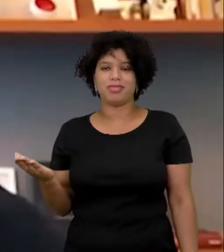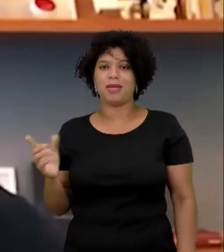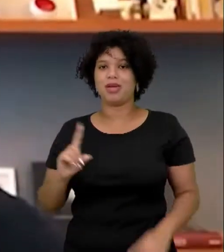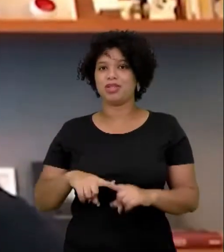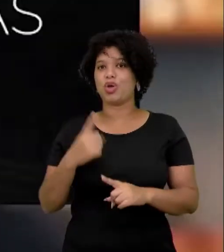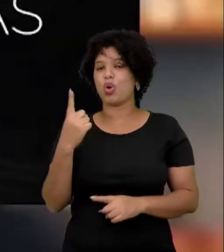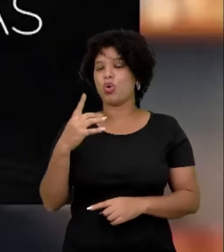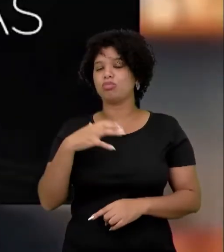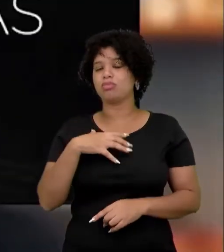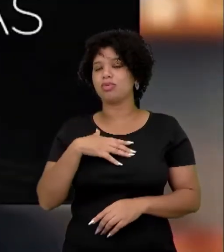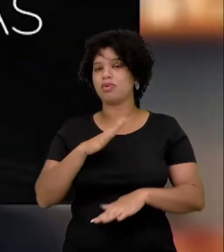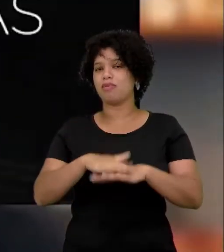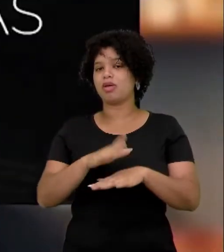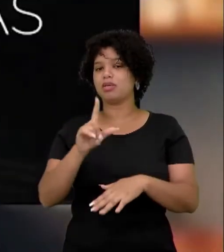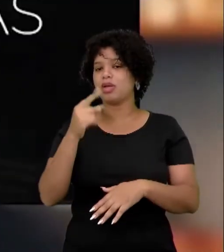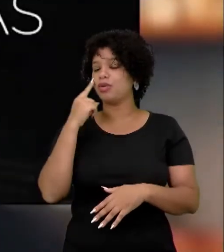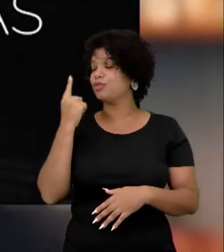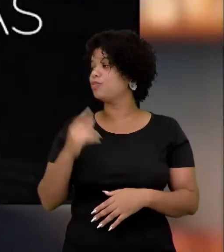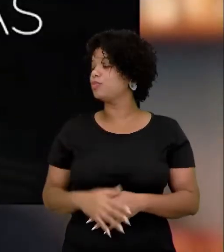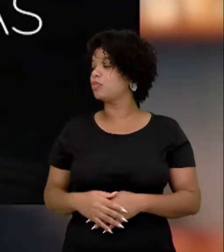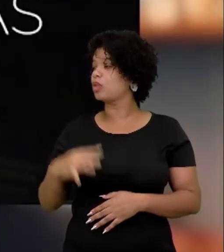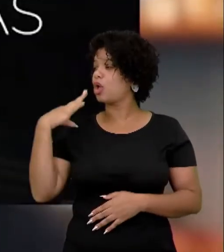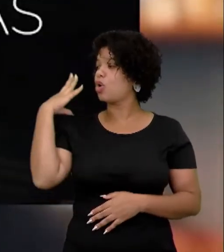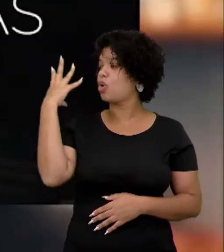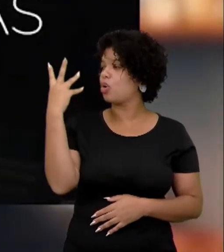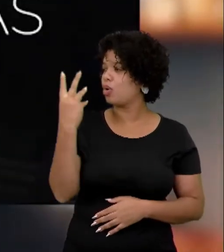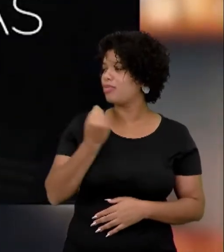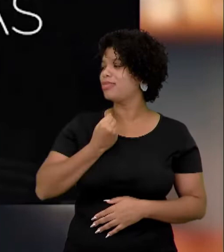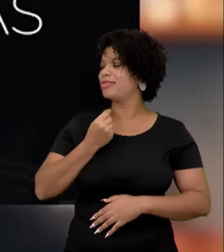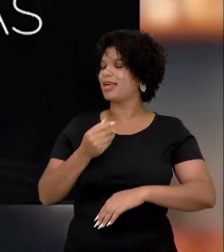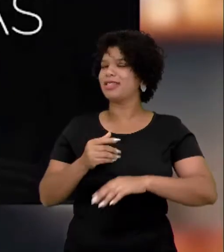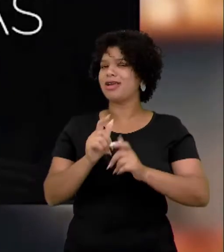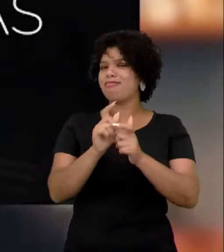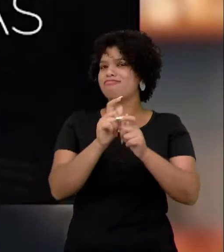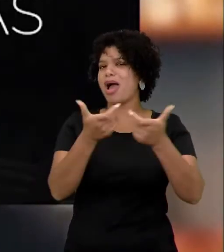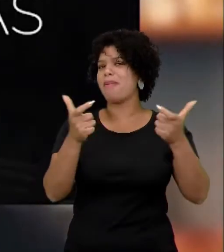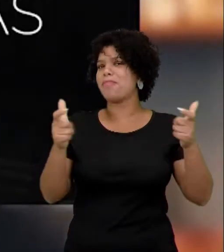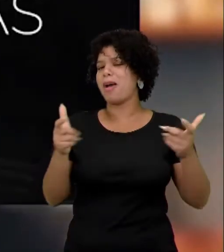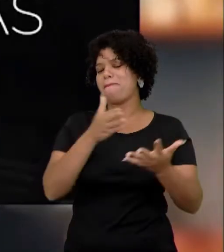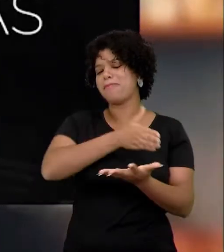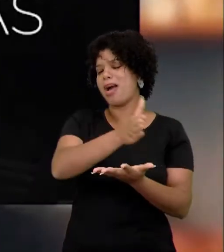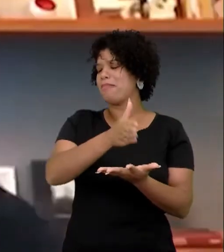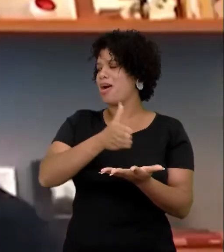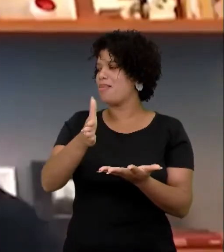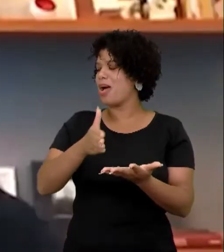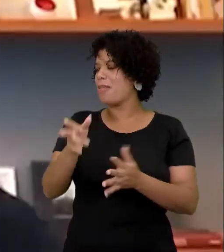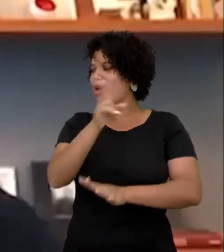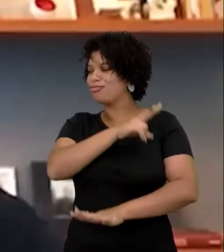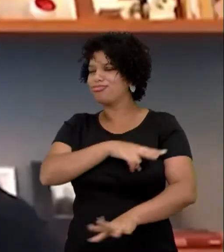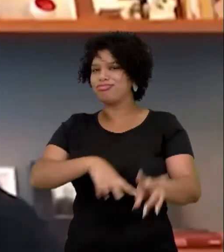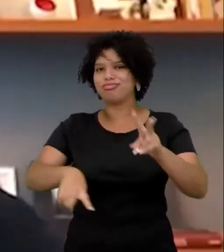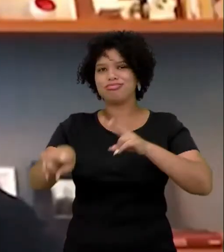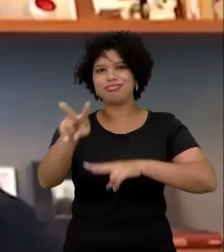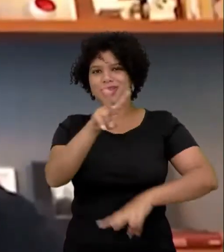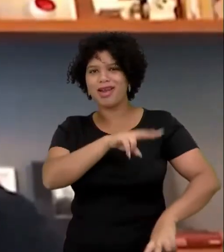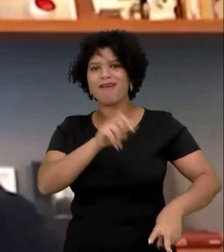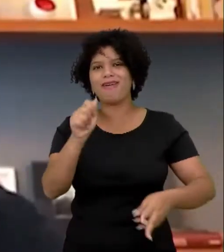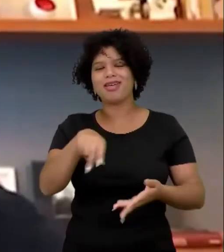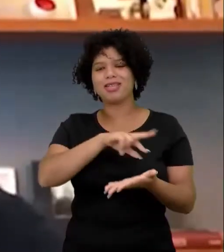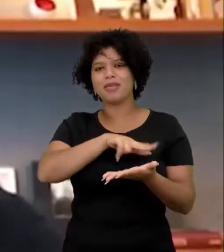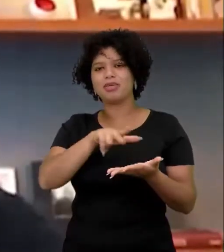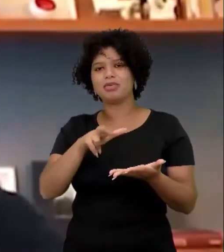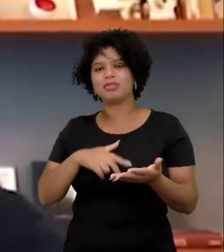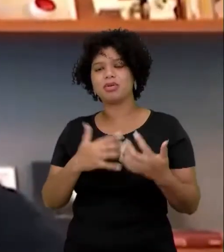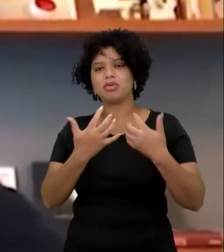de fazer isso. Primeiro, desenvolvendo competências amplas, os mais gerais possíveis, que possam ser usadas em funções diferentes.